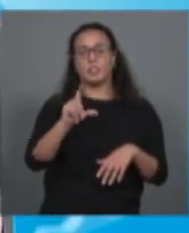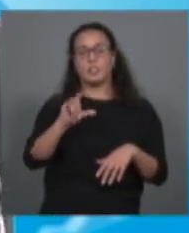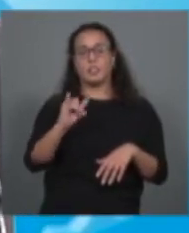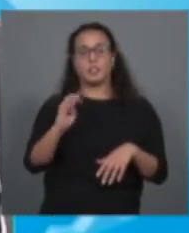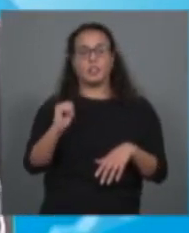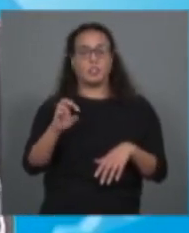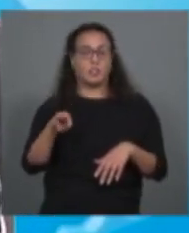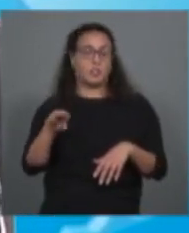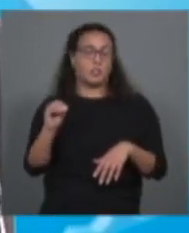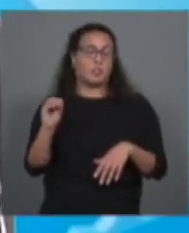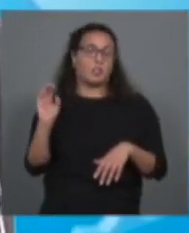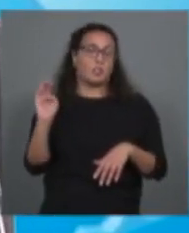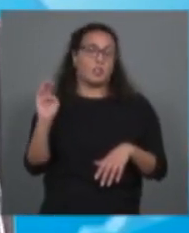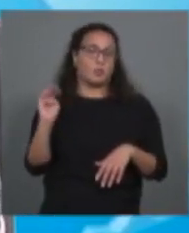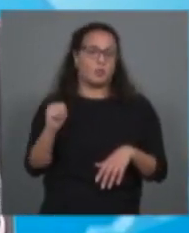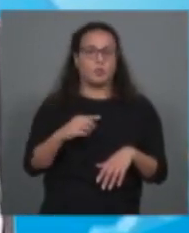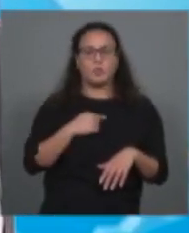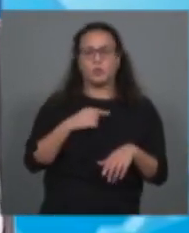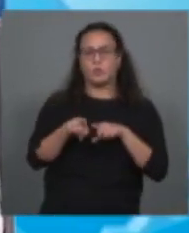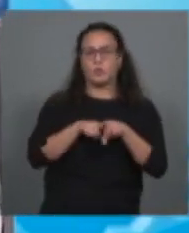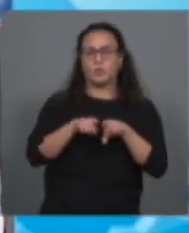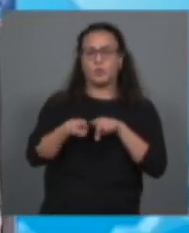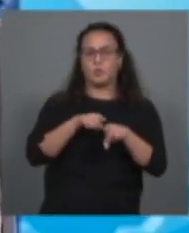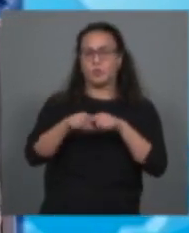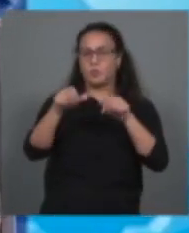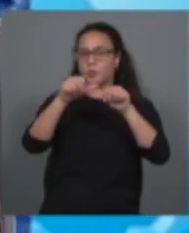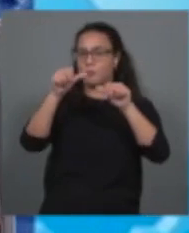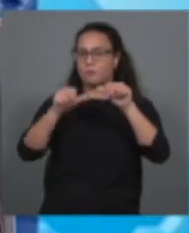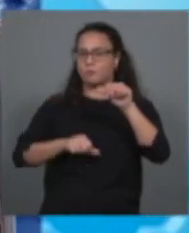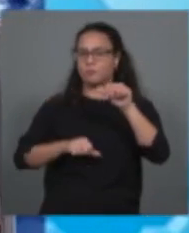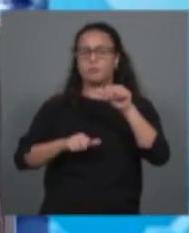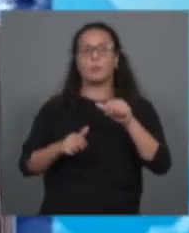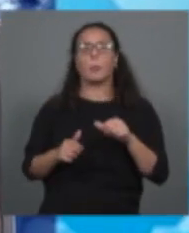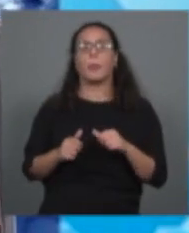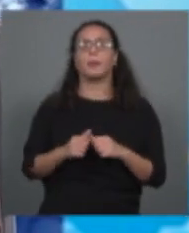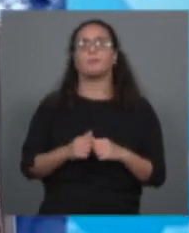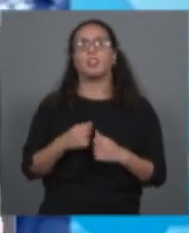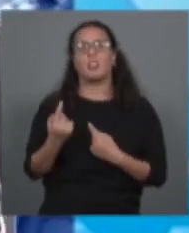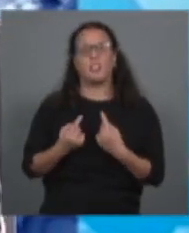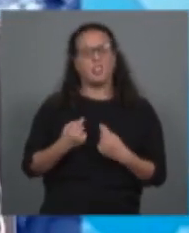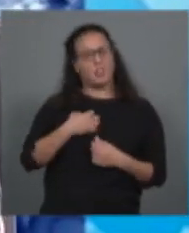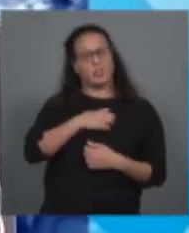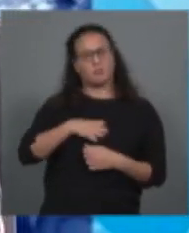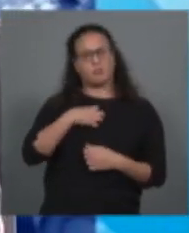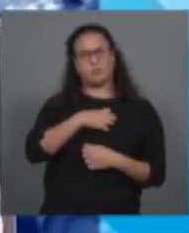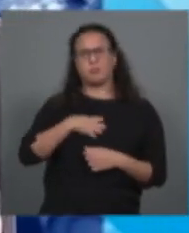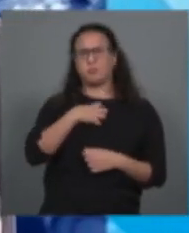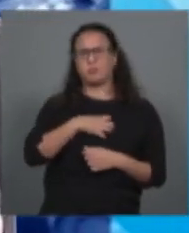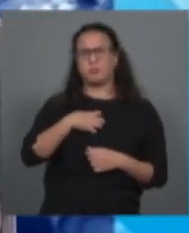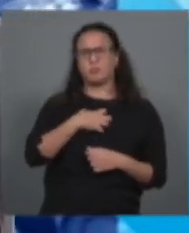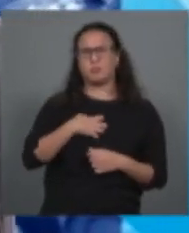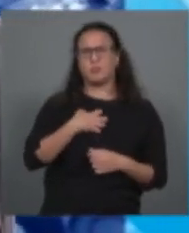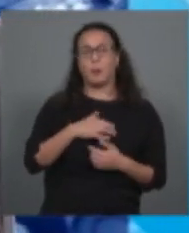e vemos agora no discurso político, coisas que nos às vezes até revoltam, mas é que a